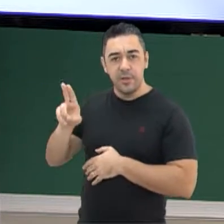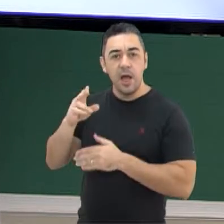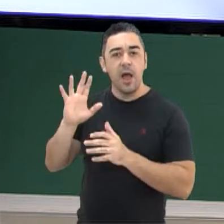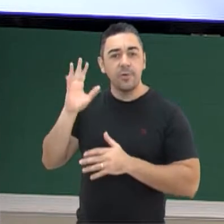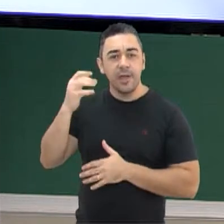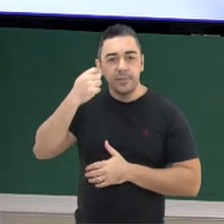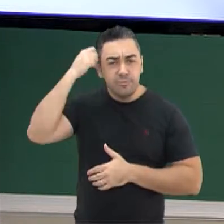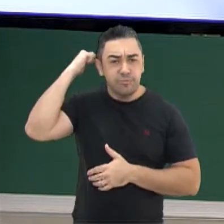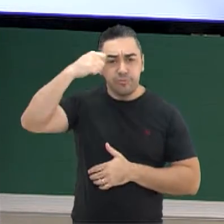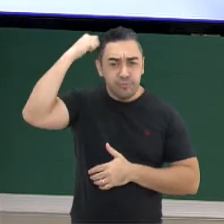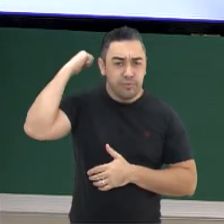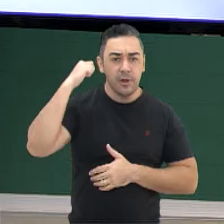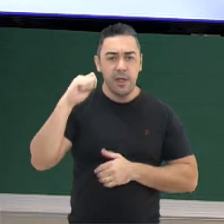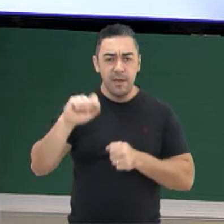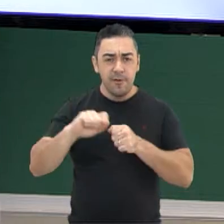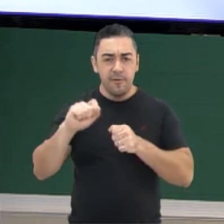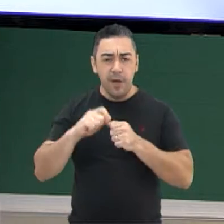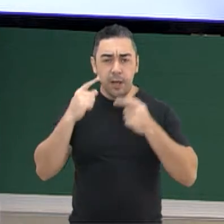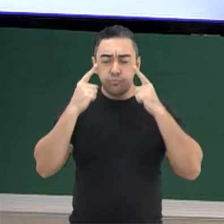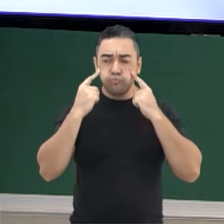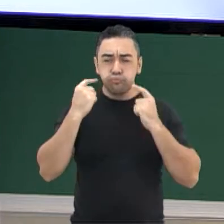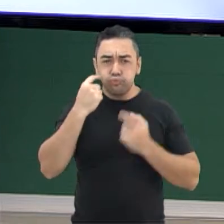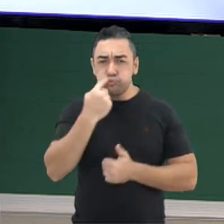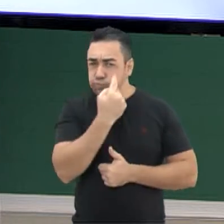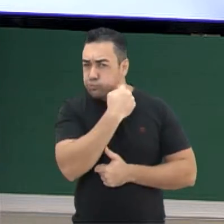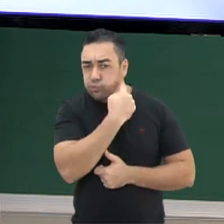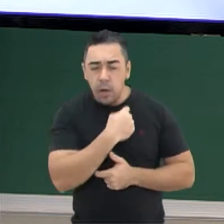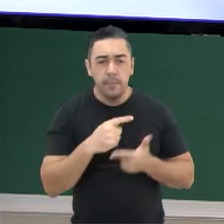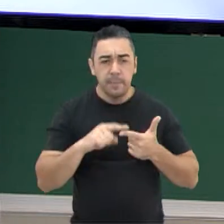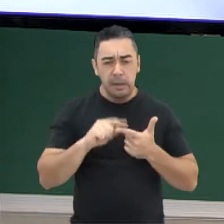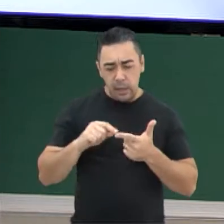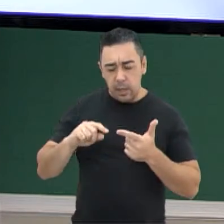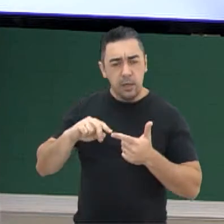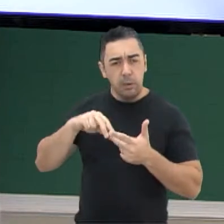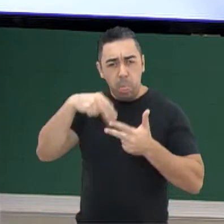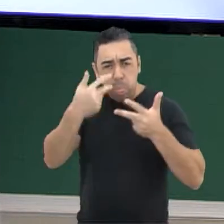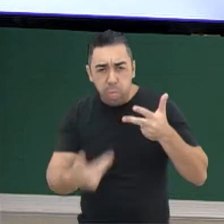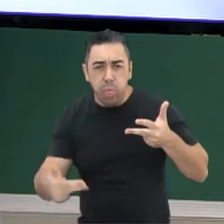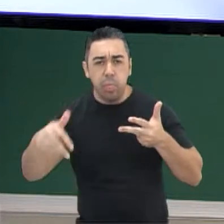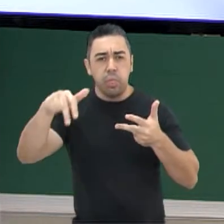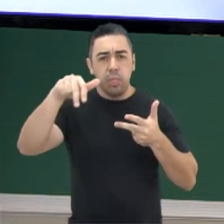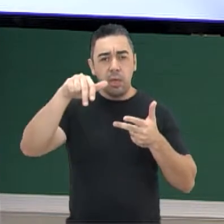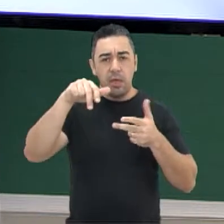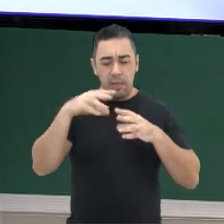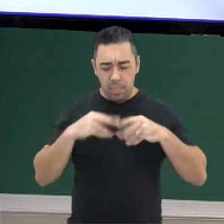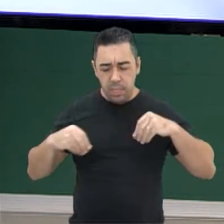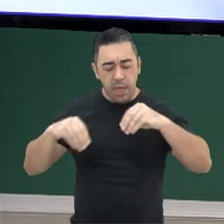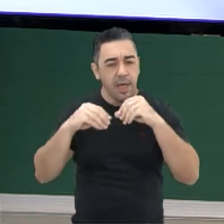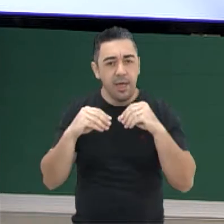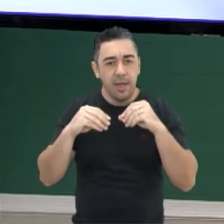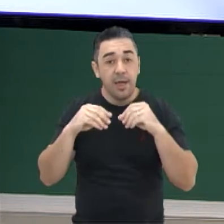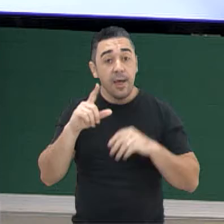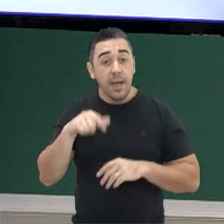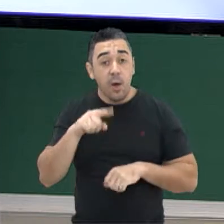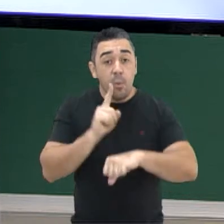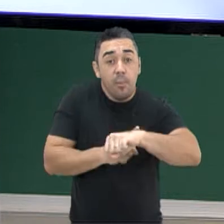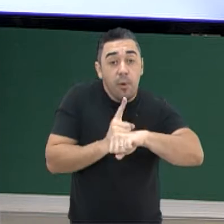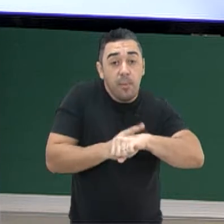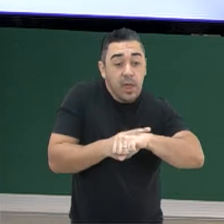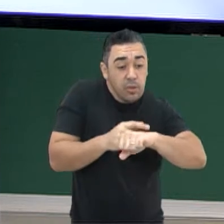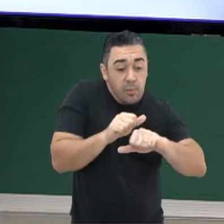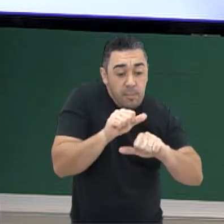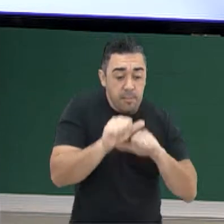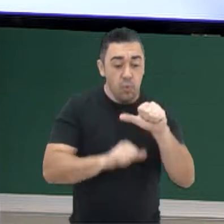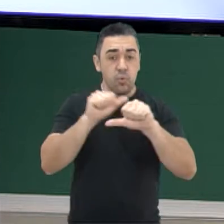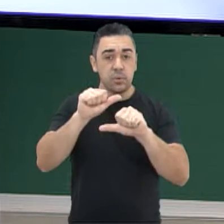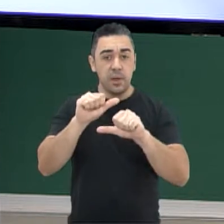cabeça, passarem lama, se sujarem com tinta, enfim, é um momento, é um rito de passagem, a pessoa está abandonando a